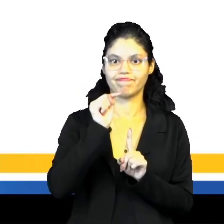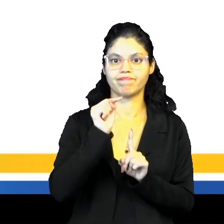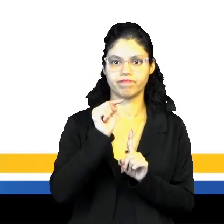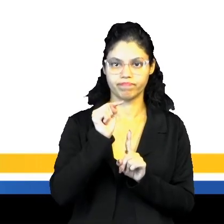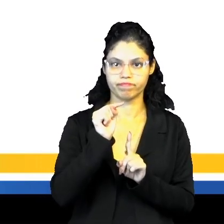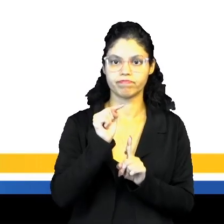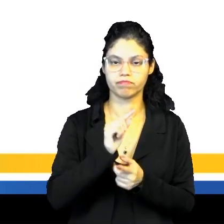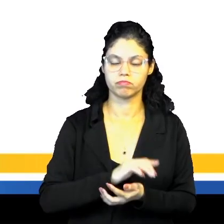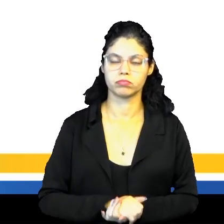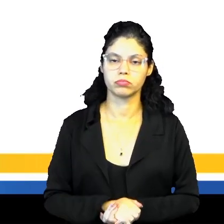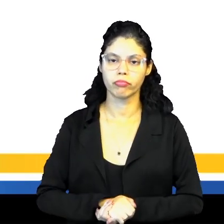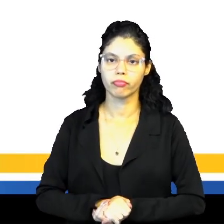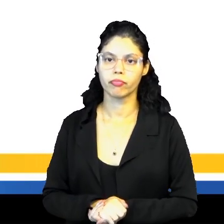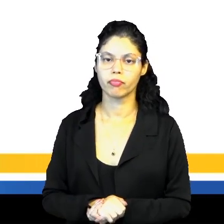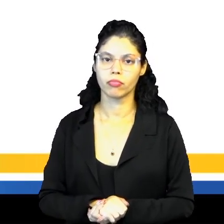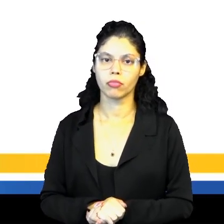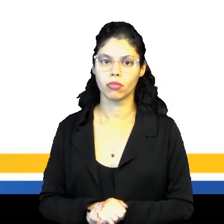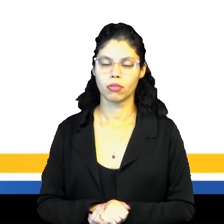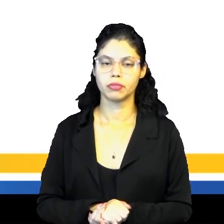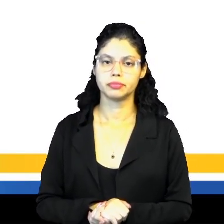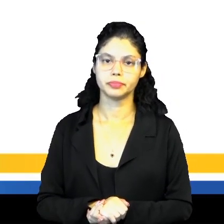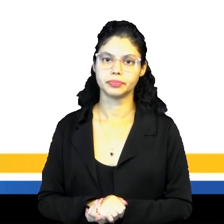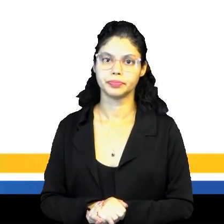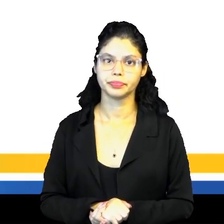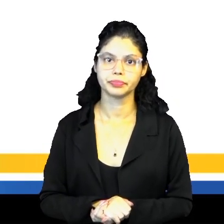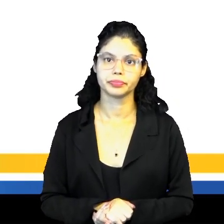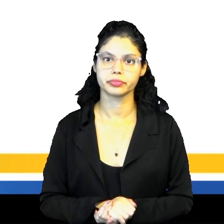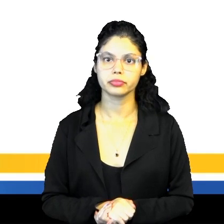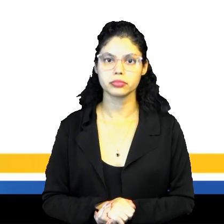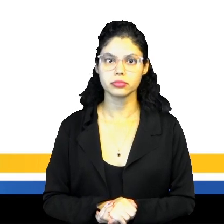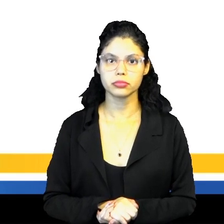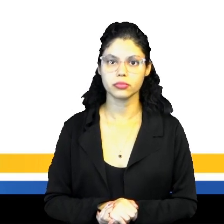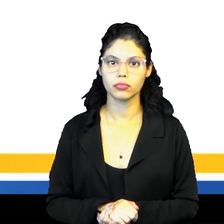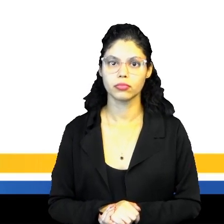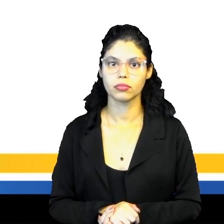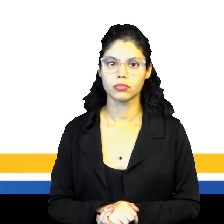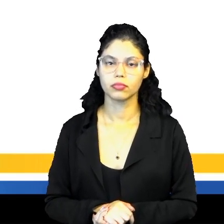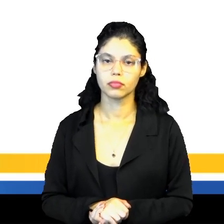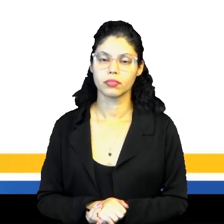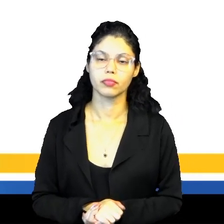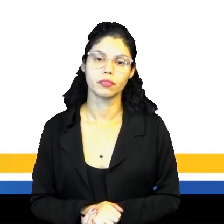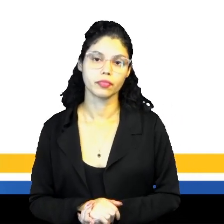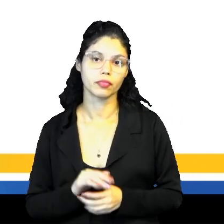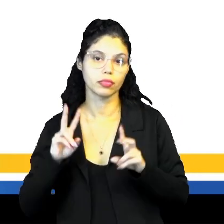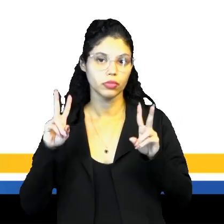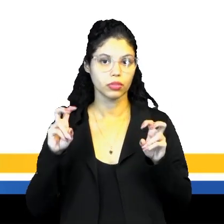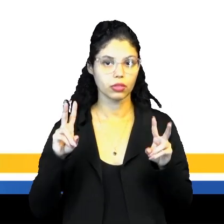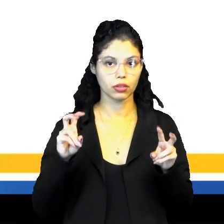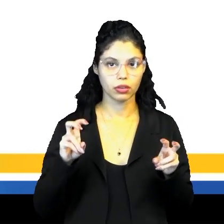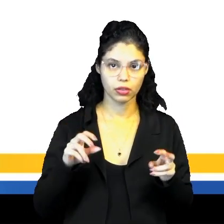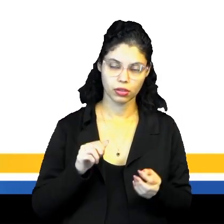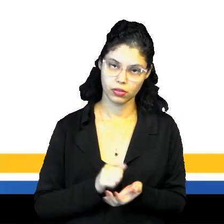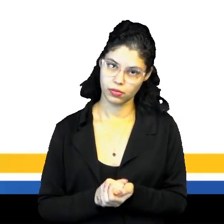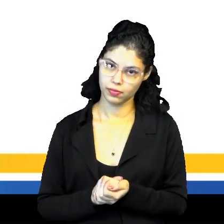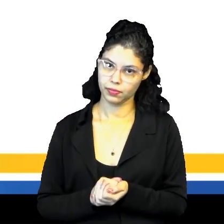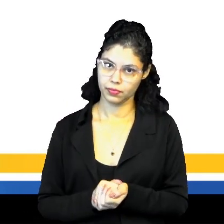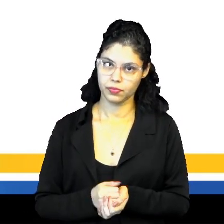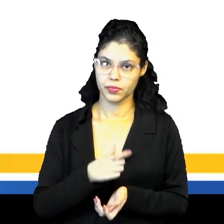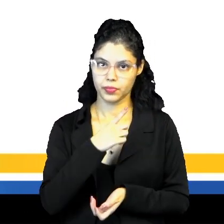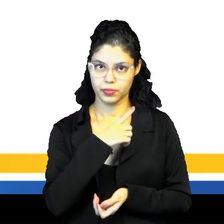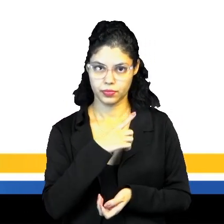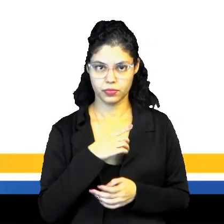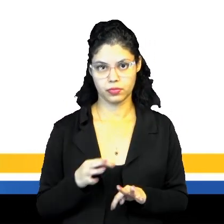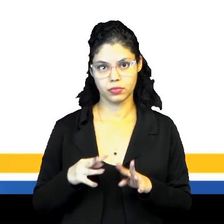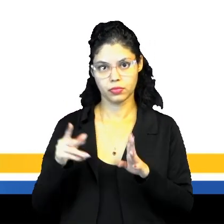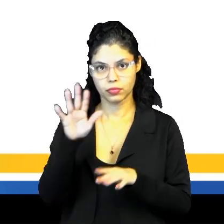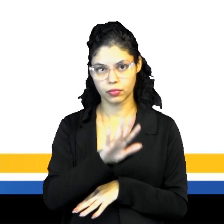aí subam consideravelmente. Um tema não menos importante de interesse comum de